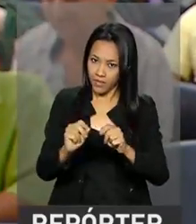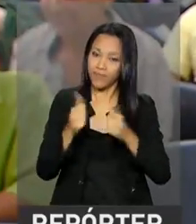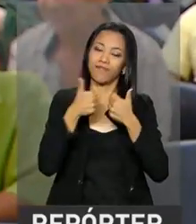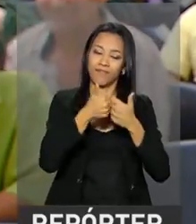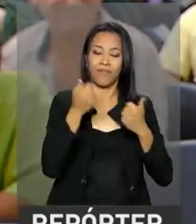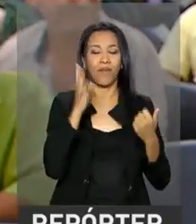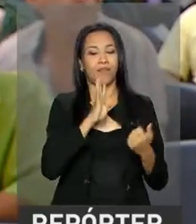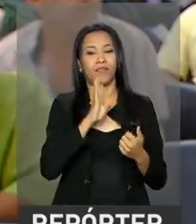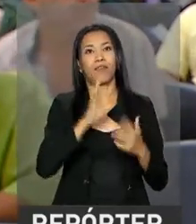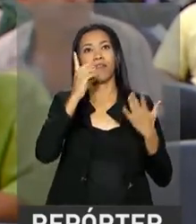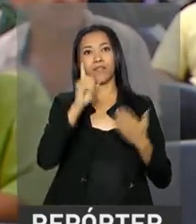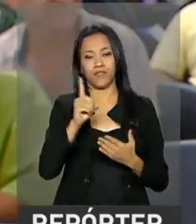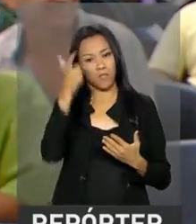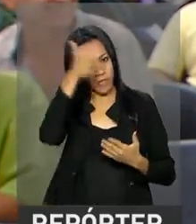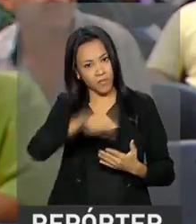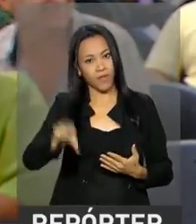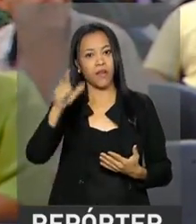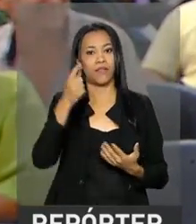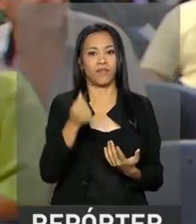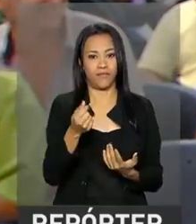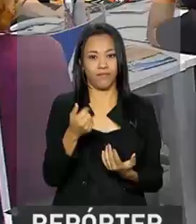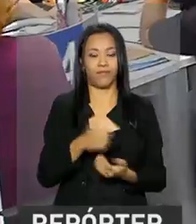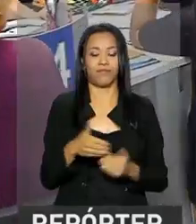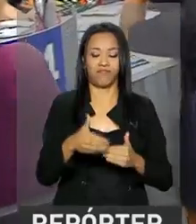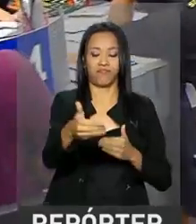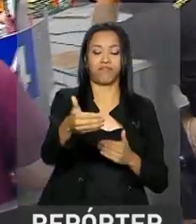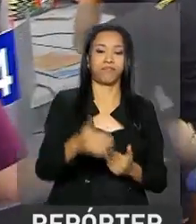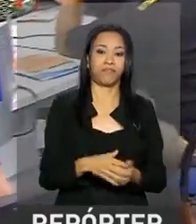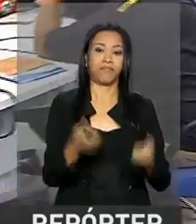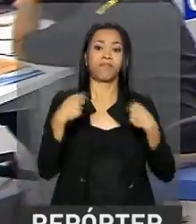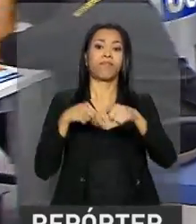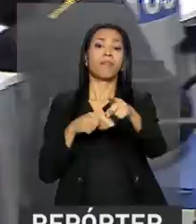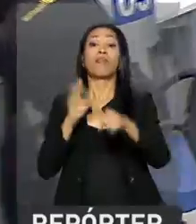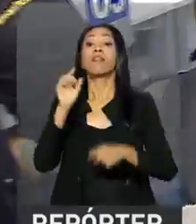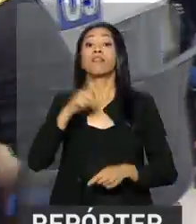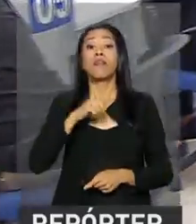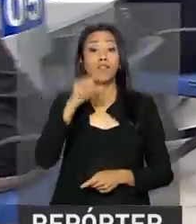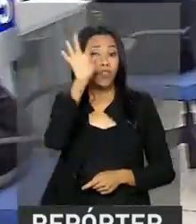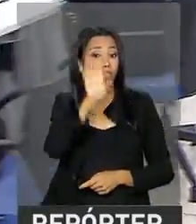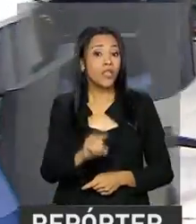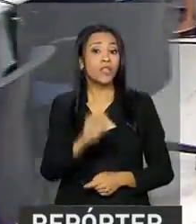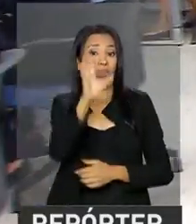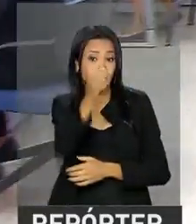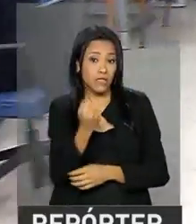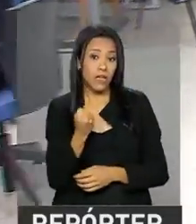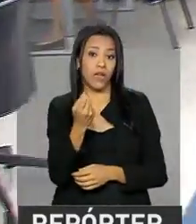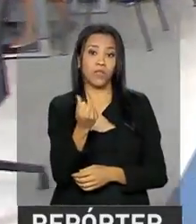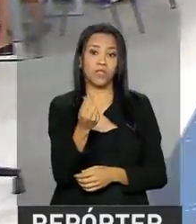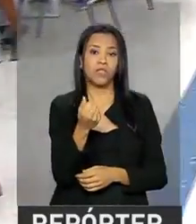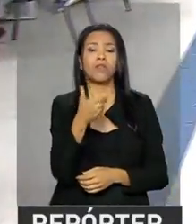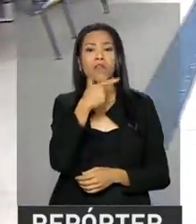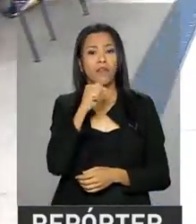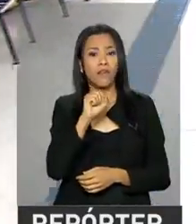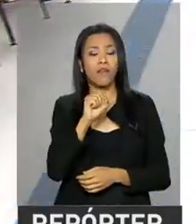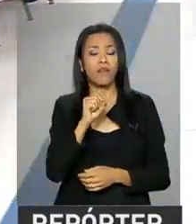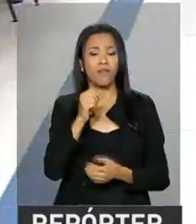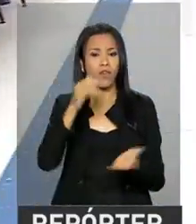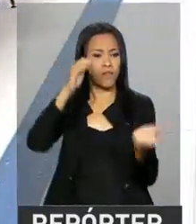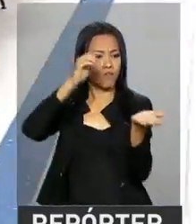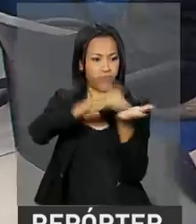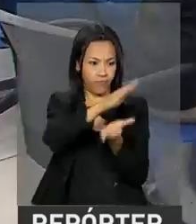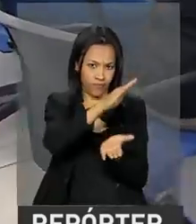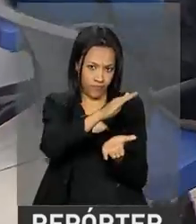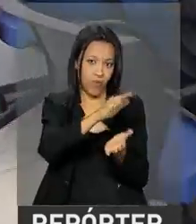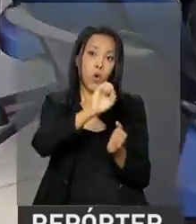beleza graças a Deus tomara que não venha mais daqui uns dia tem direito ao saque os trabalhadores que foram dispensados por justa